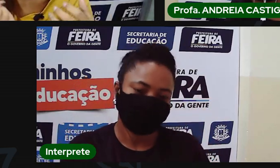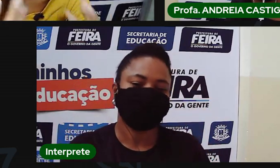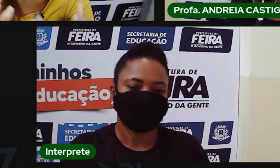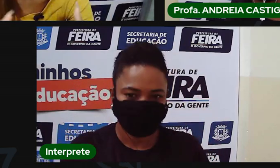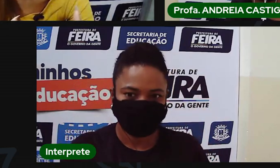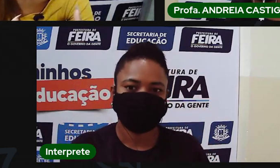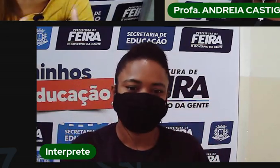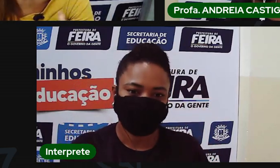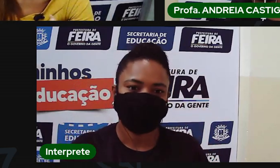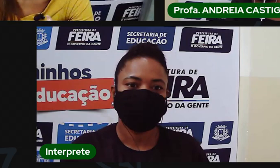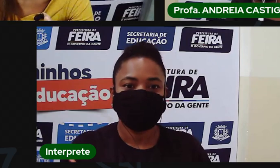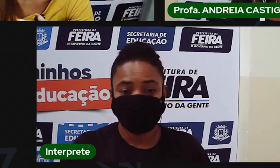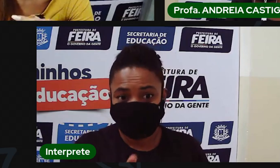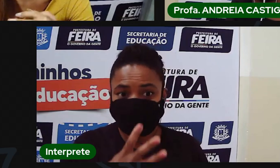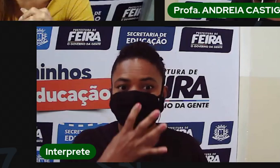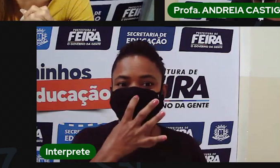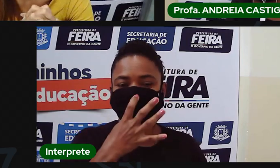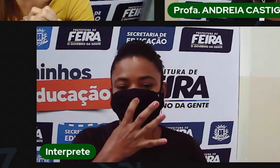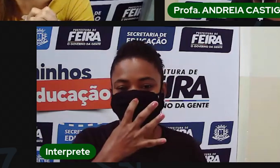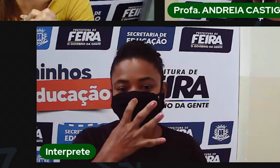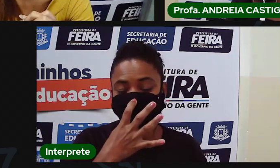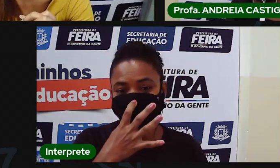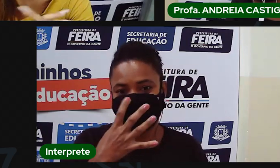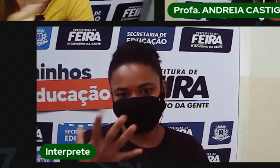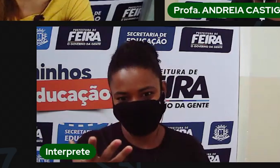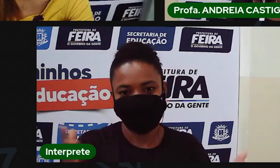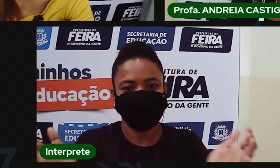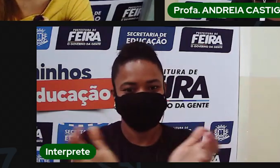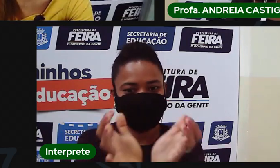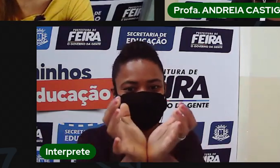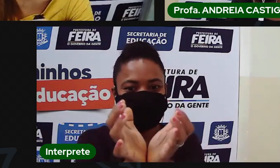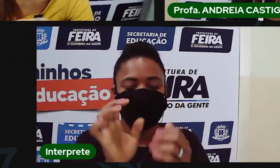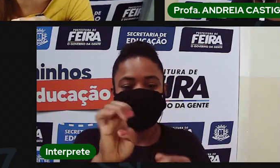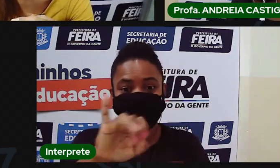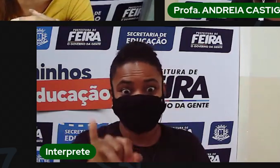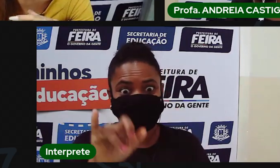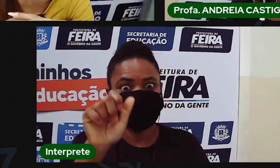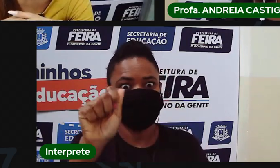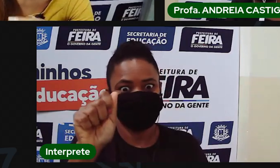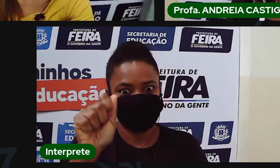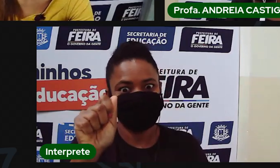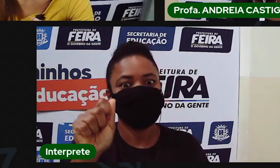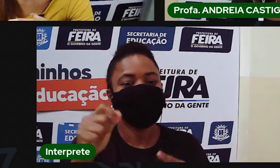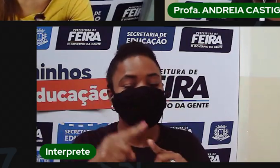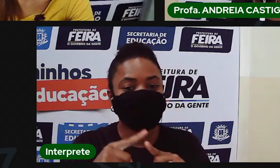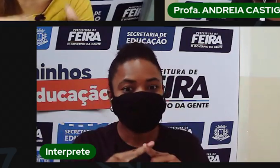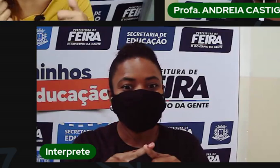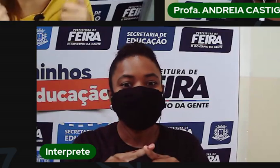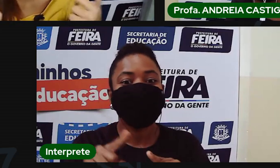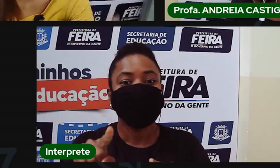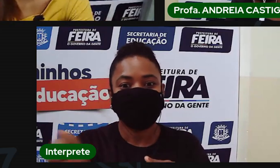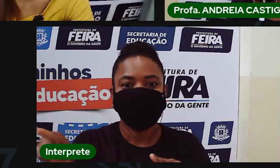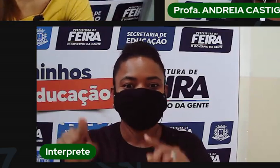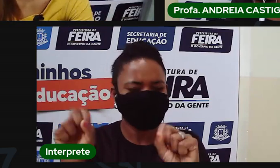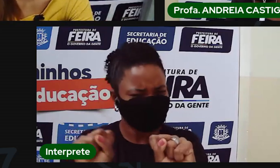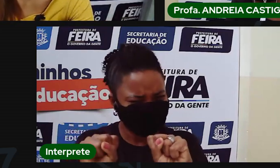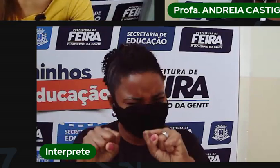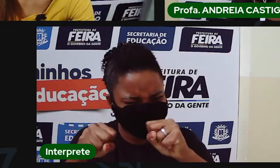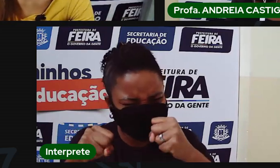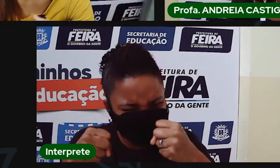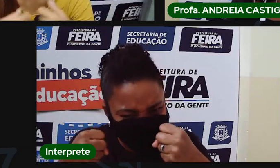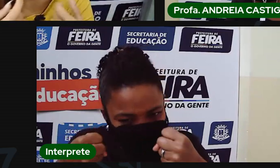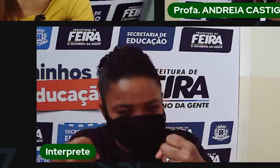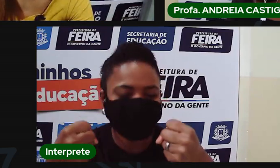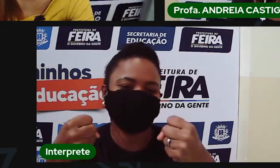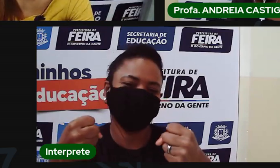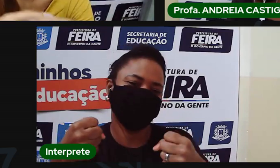Eu admiro muito essas pessoas, né? Que, independente, elas estão sempre ali, tentando, estão dando o seu melhor, né?